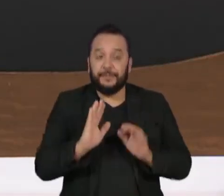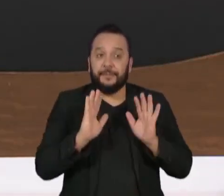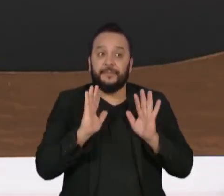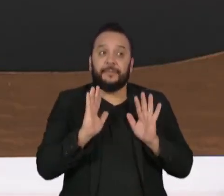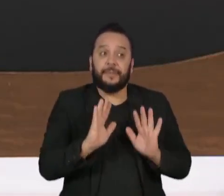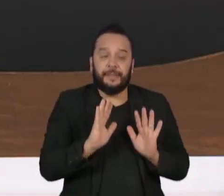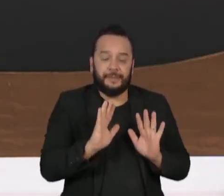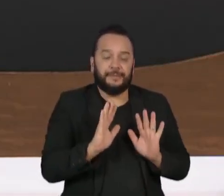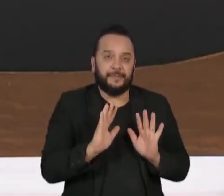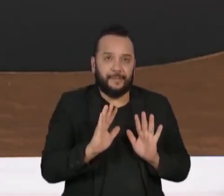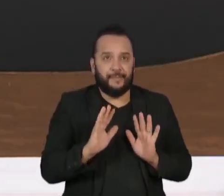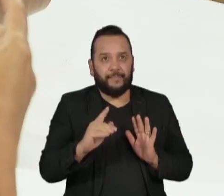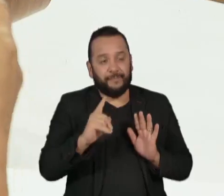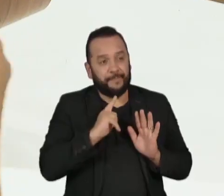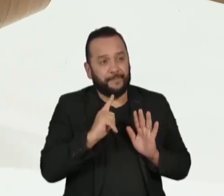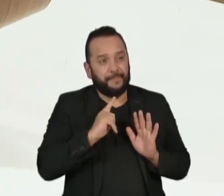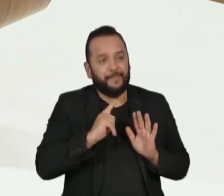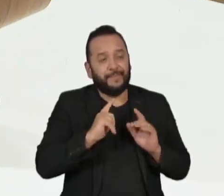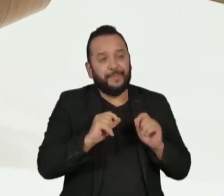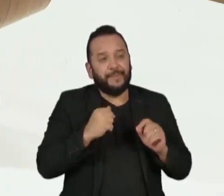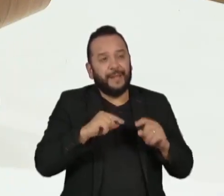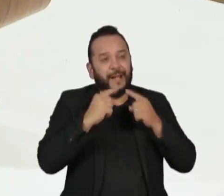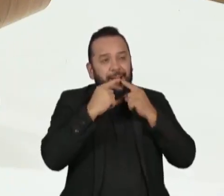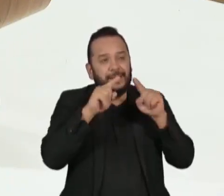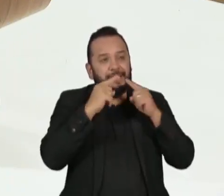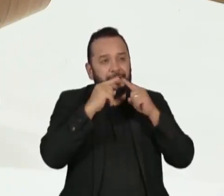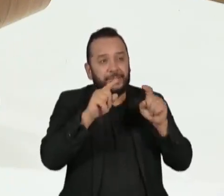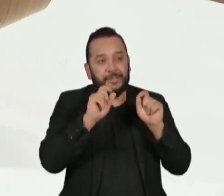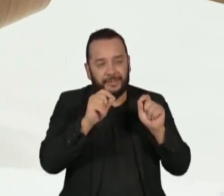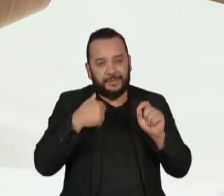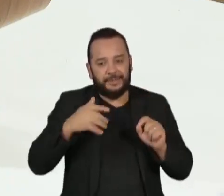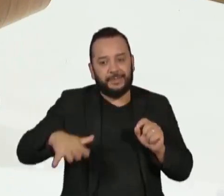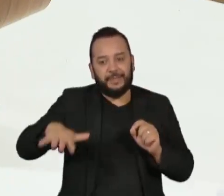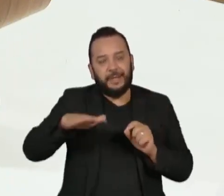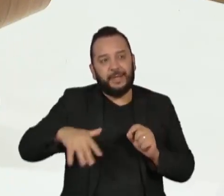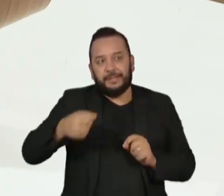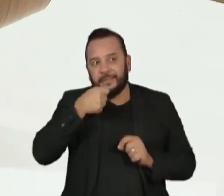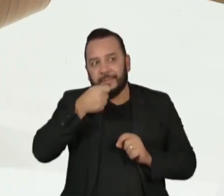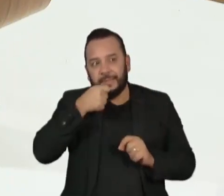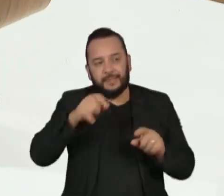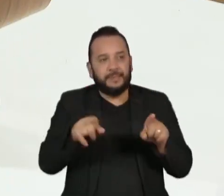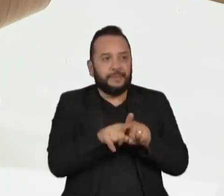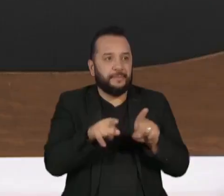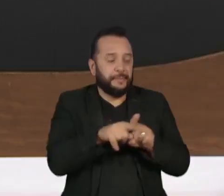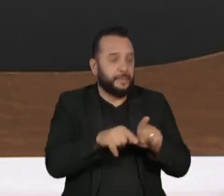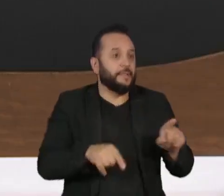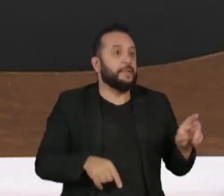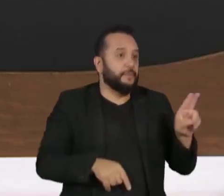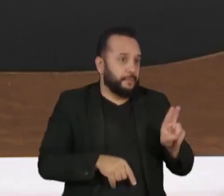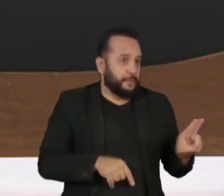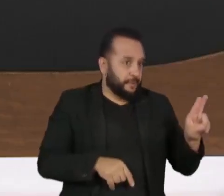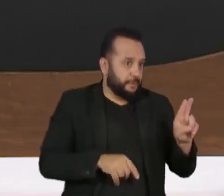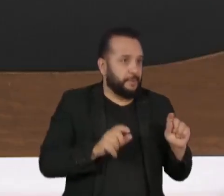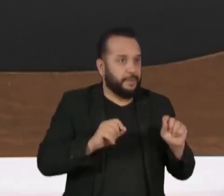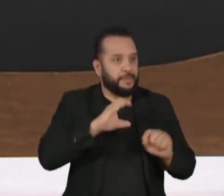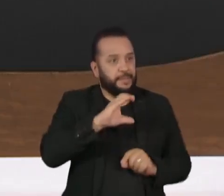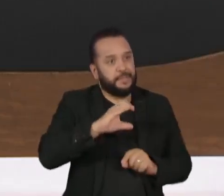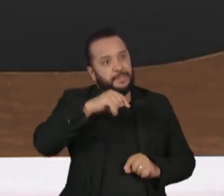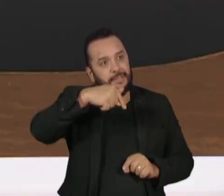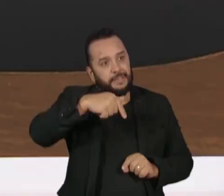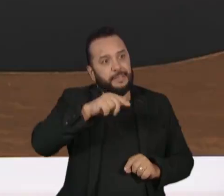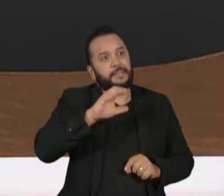uma crítica mais recorrente feita por setores da imprensa e da academia, segundo a qual o programa, de alguma maneira,